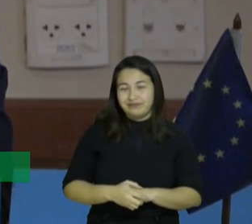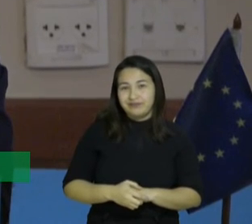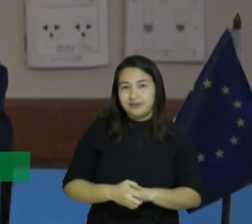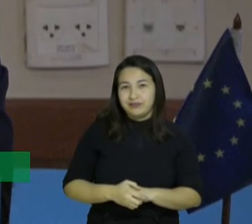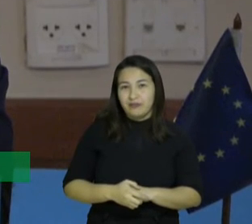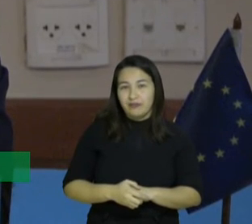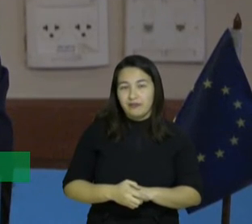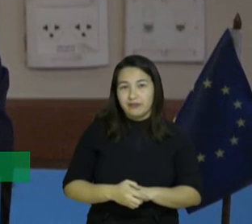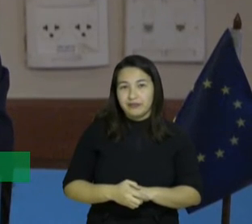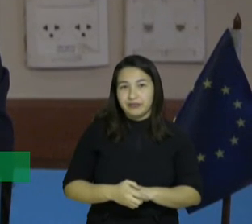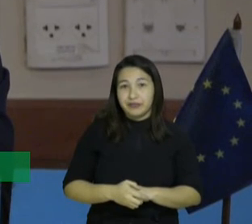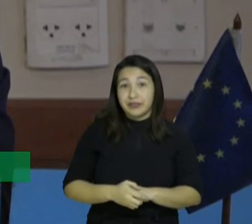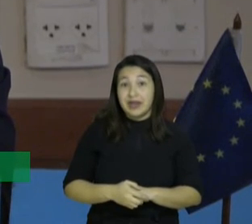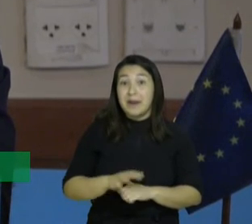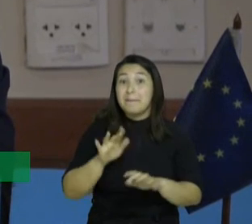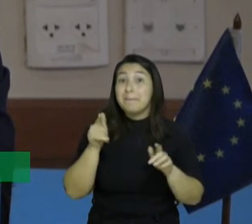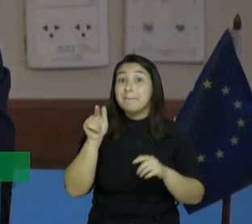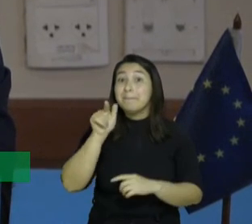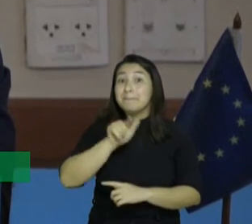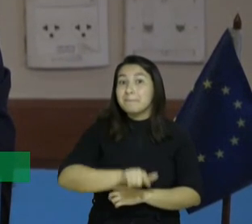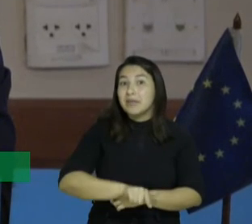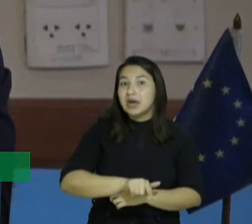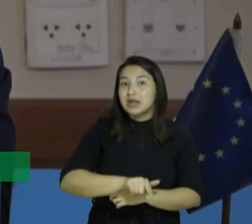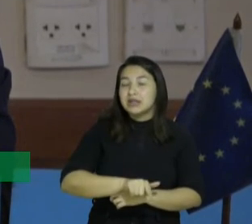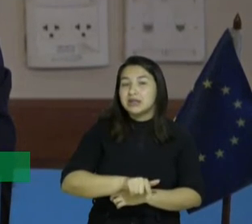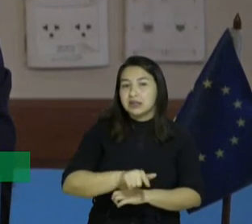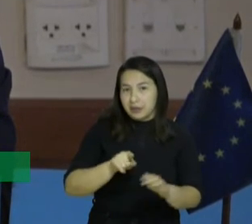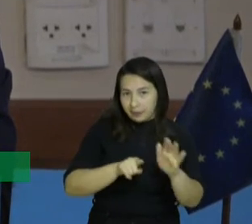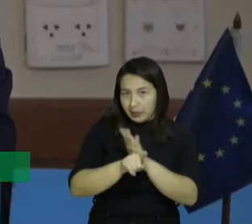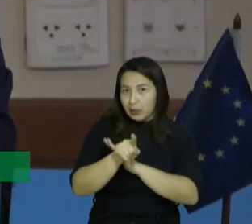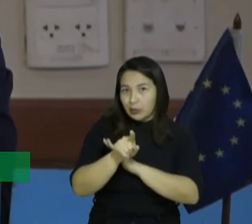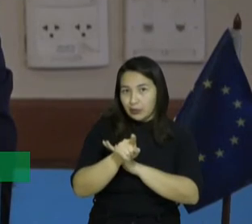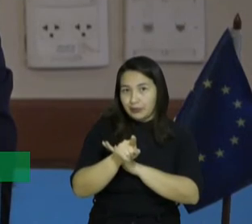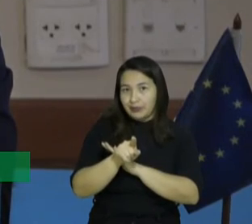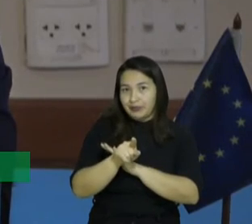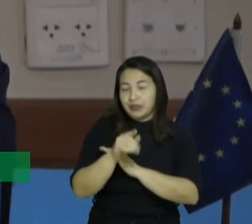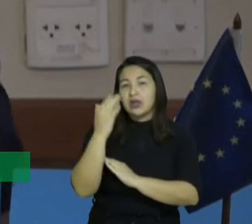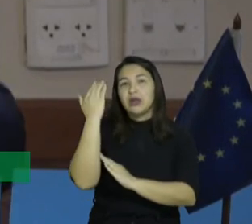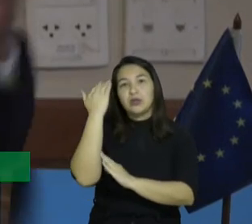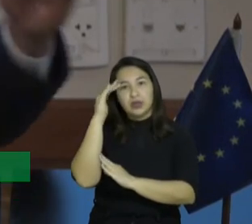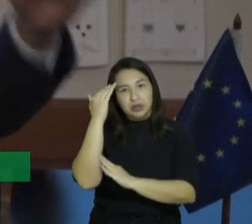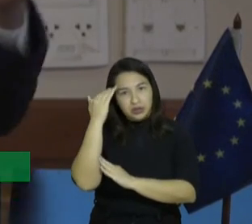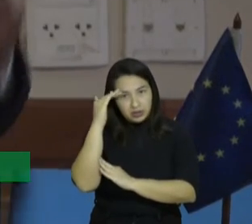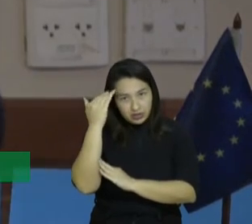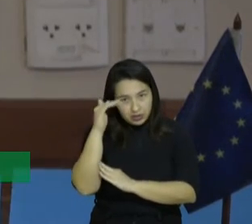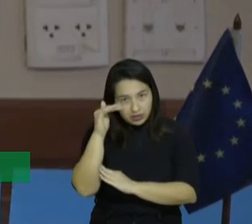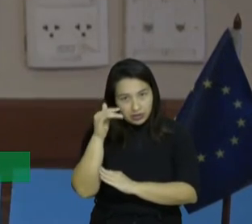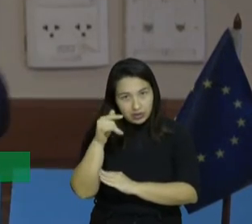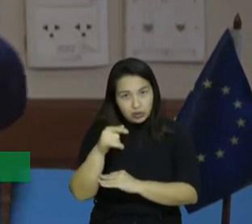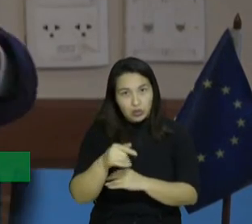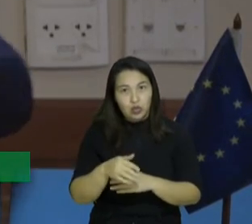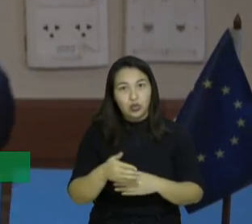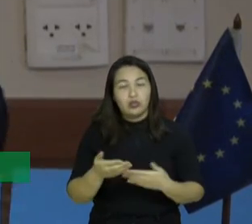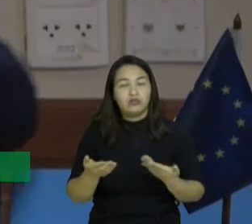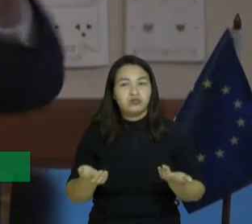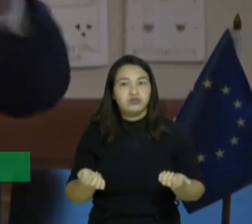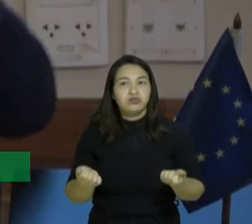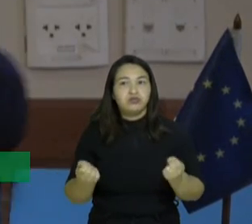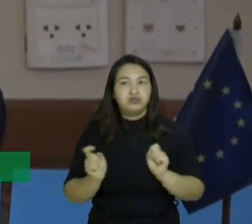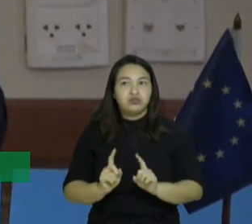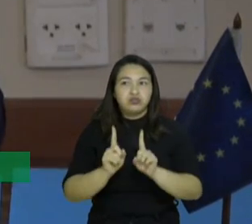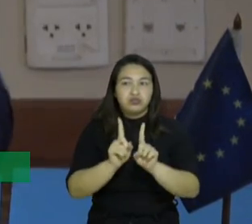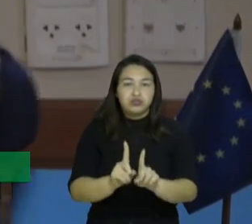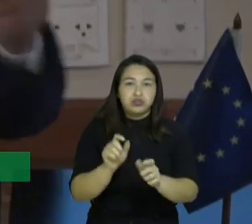secretário eu vou refazer eu vou fazer a mesma pergunta pro senhor eu entendo que nós poderíamos caminhar com muito mais facilidade Se